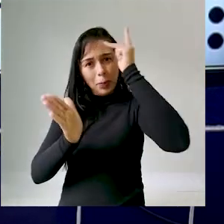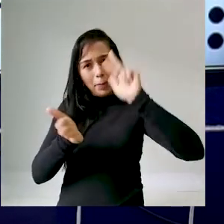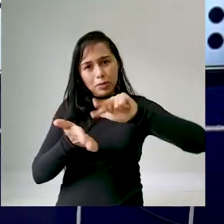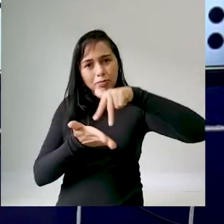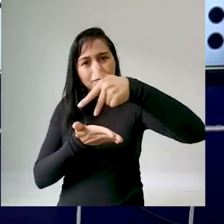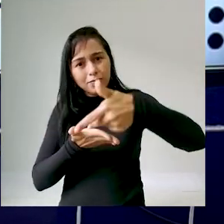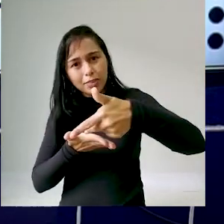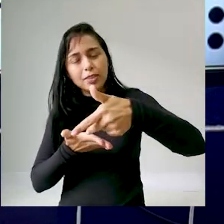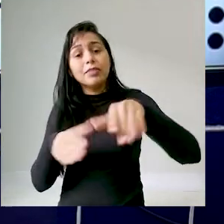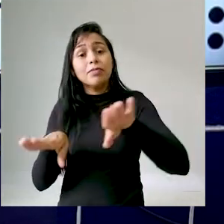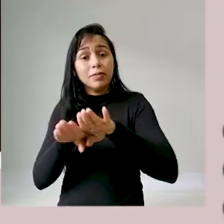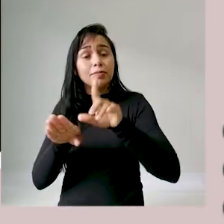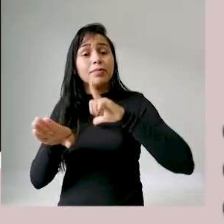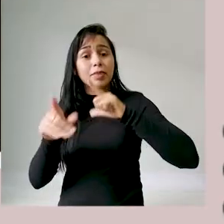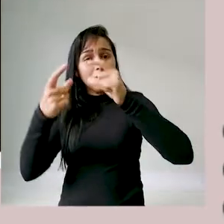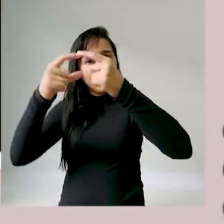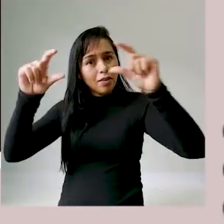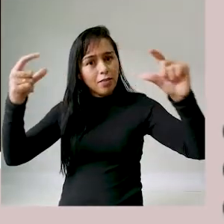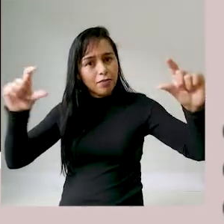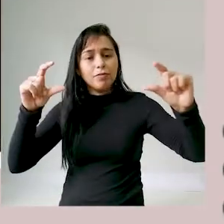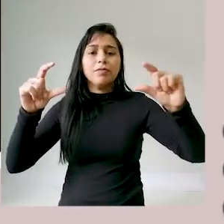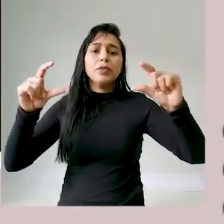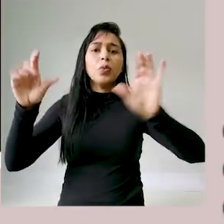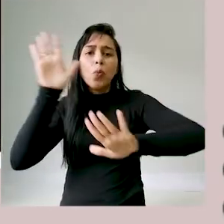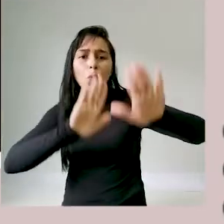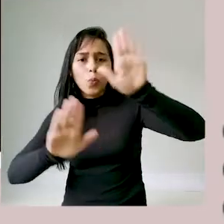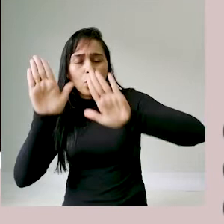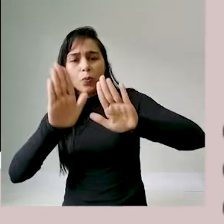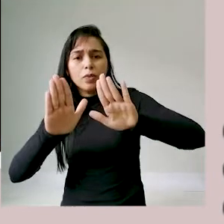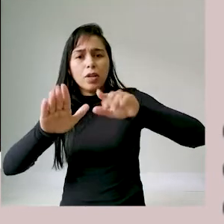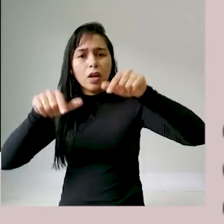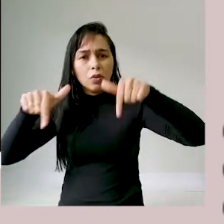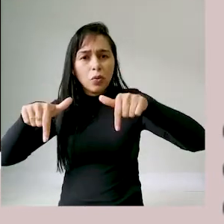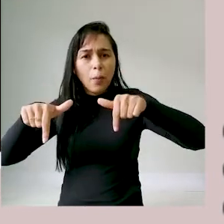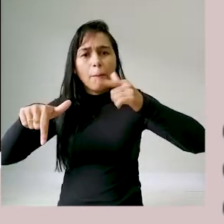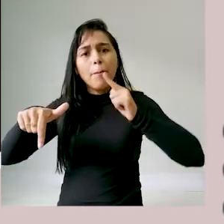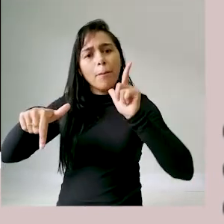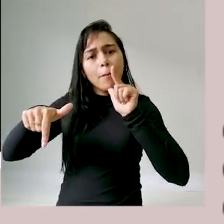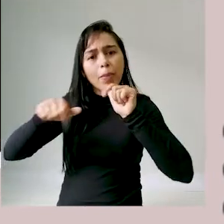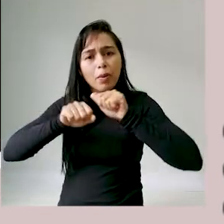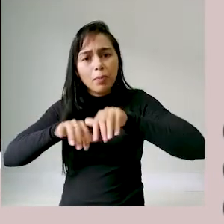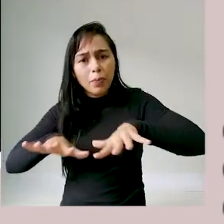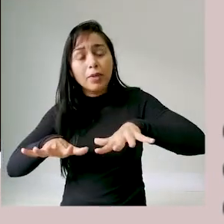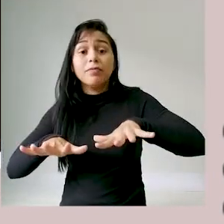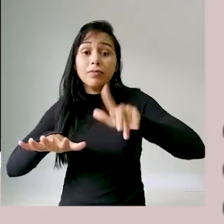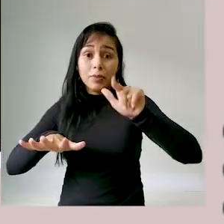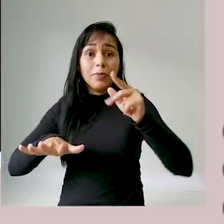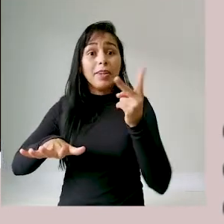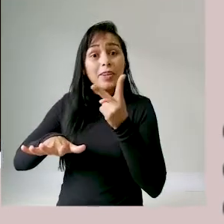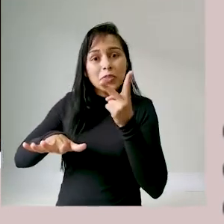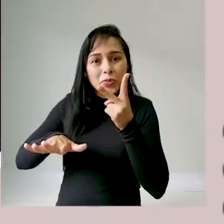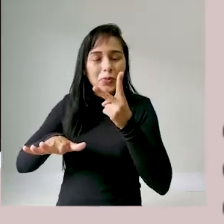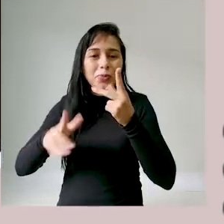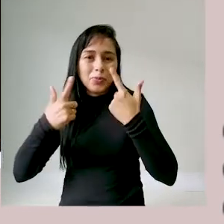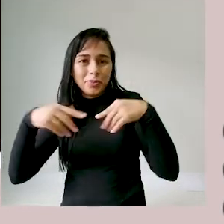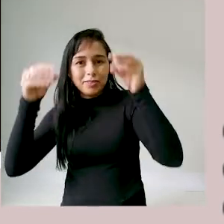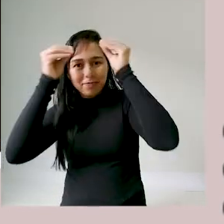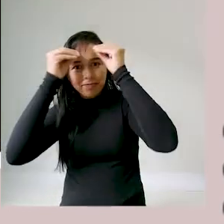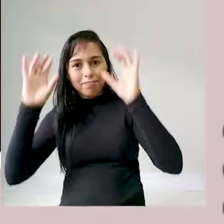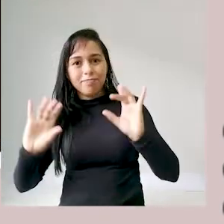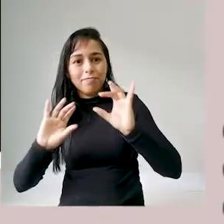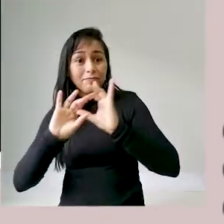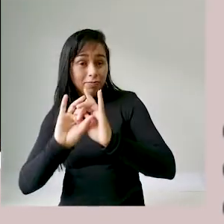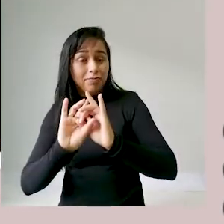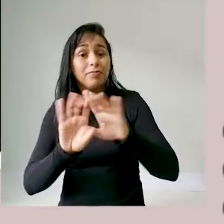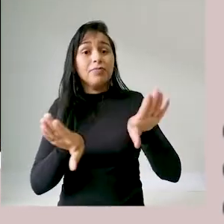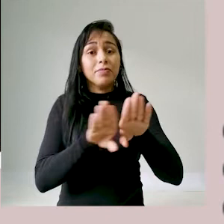caindo, escorregando, e temos as palavras: cuidado, piso molhado. Então, misturamos a linguagem verbal com a não verbal.